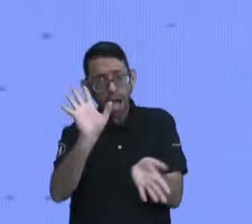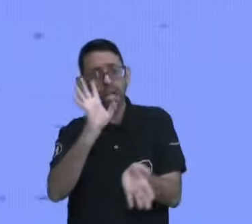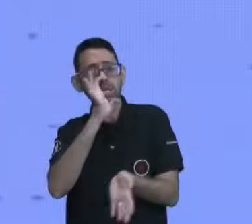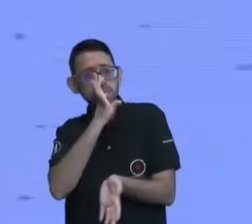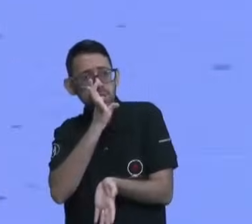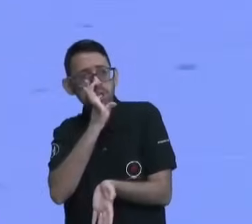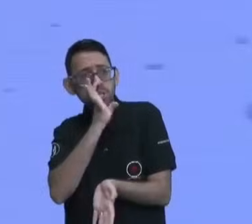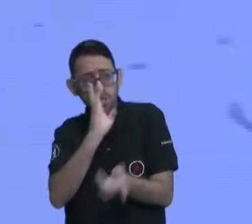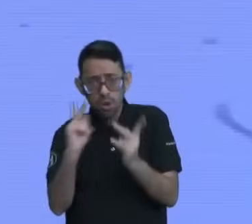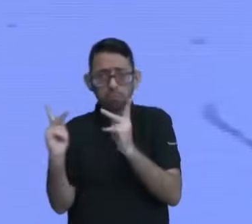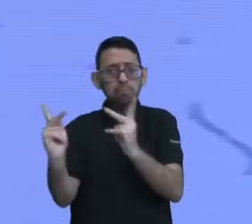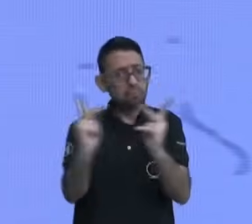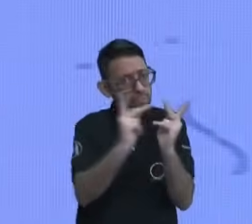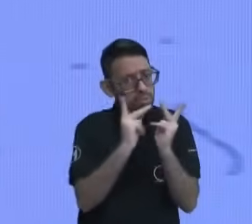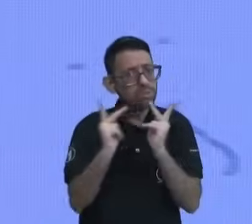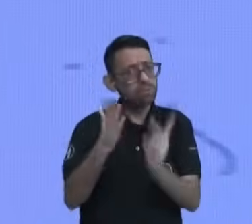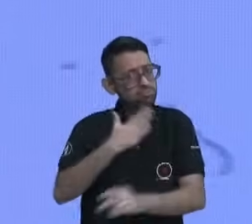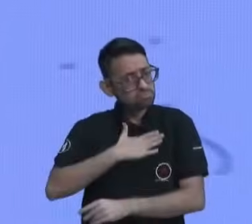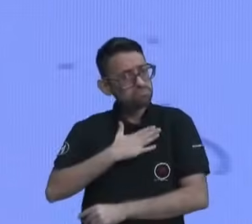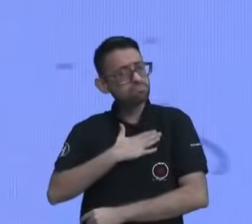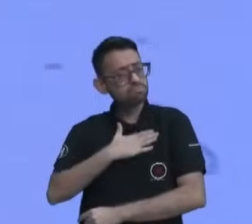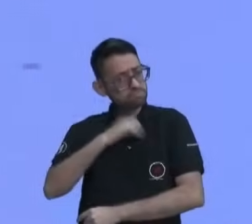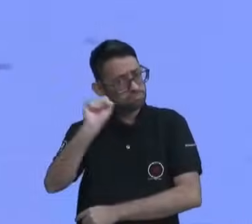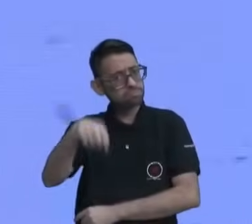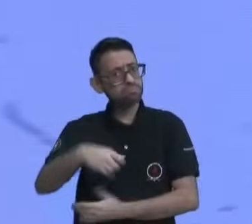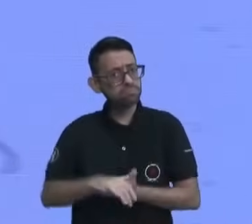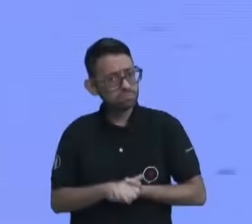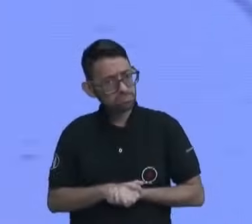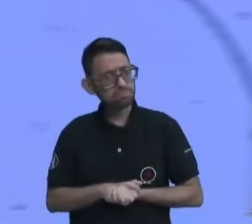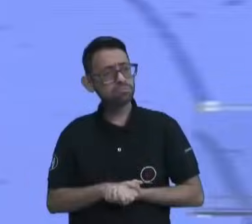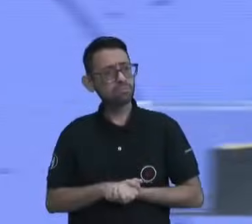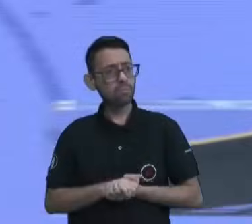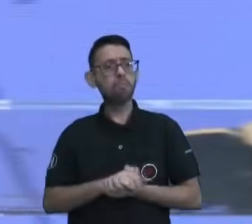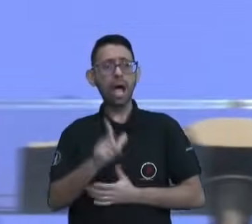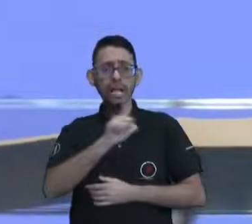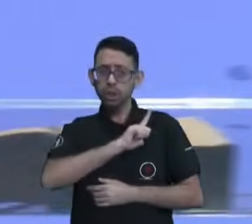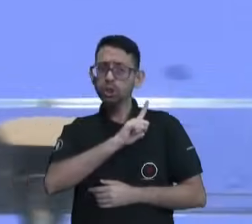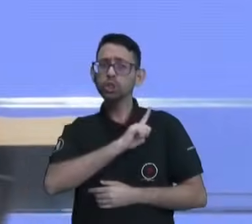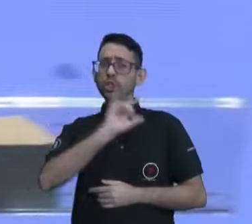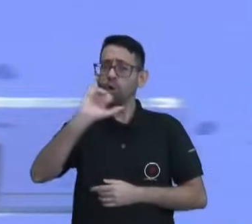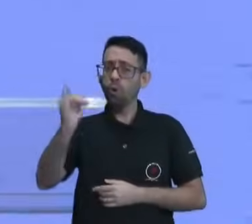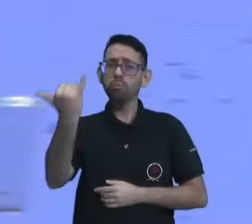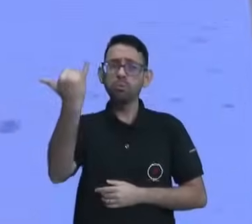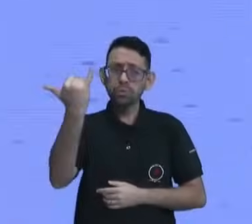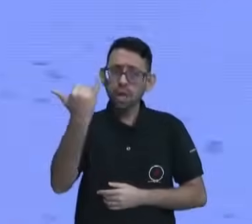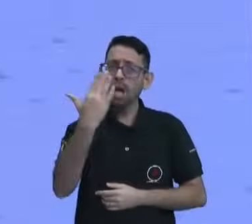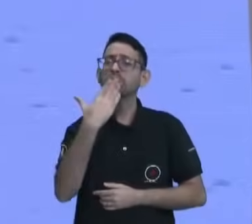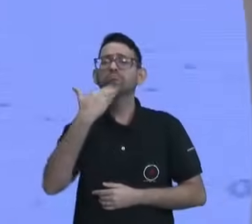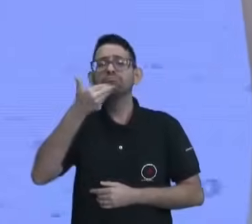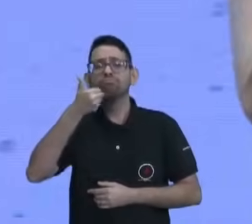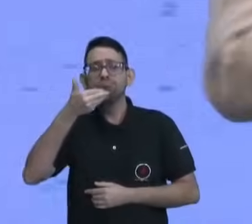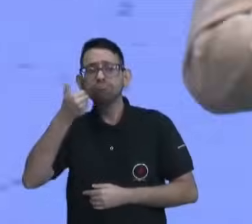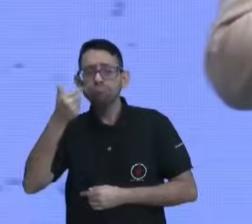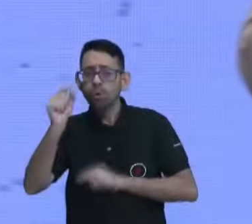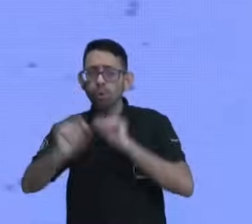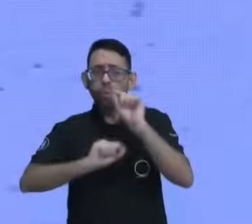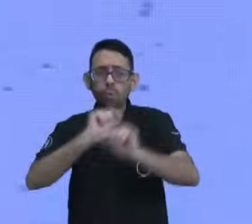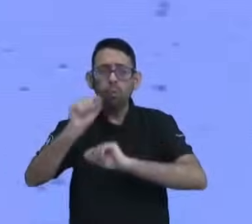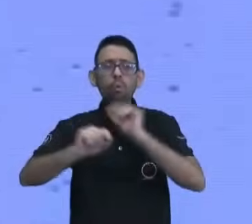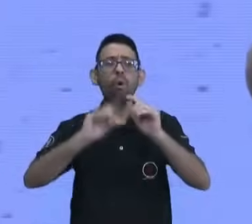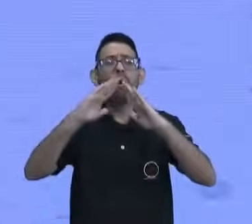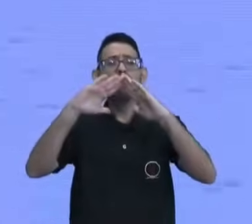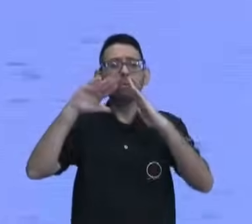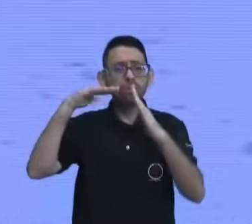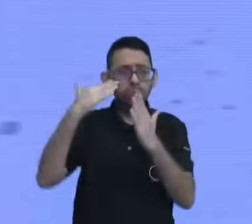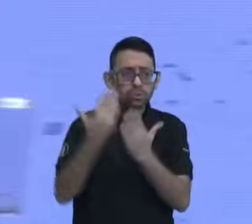grandes eventos tenho tido assim o privilégio de fazer uma escola de líderes que